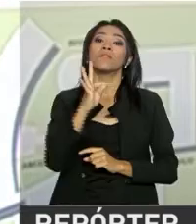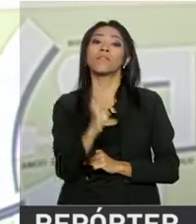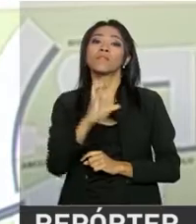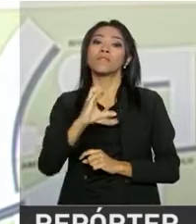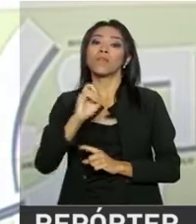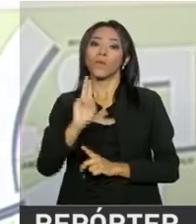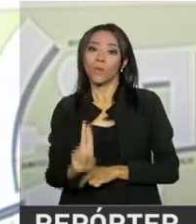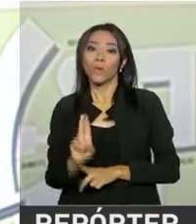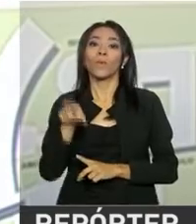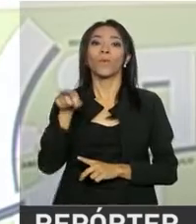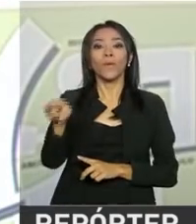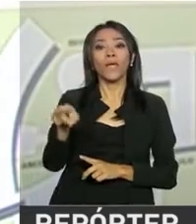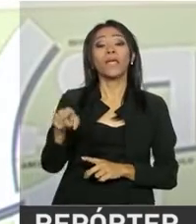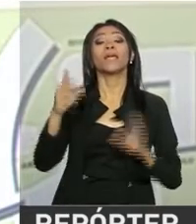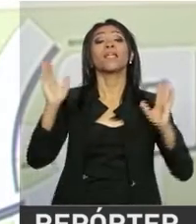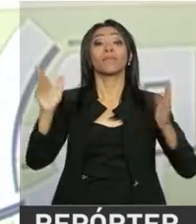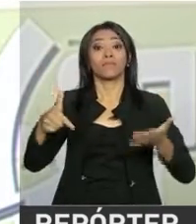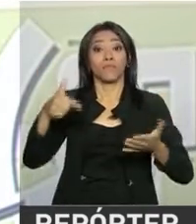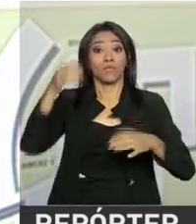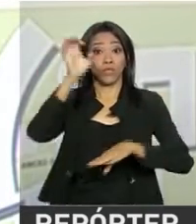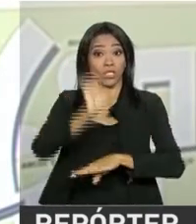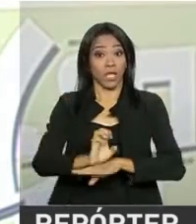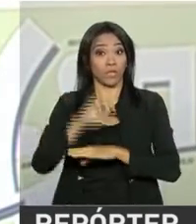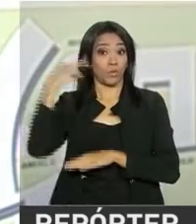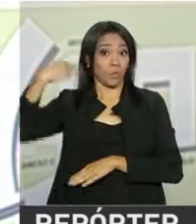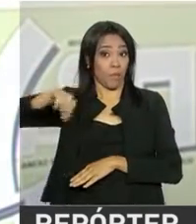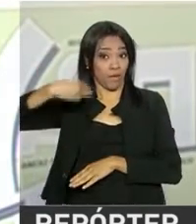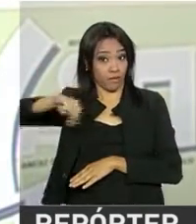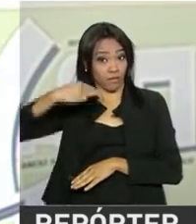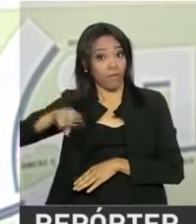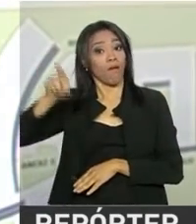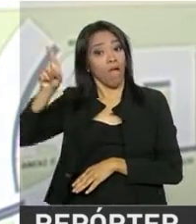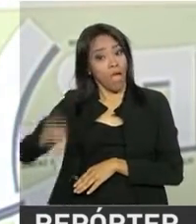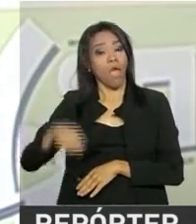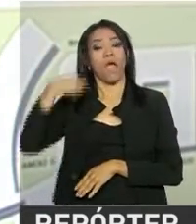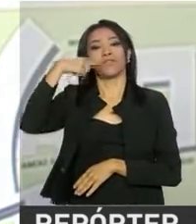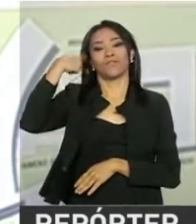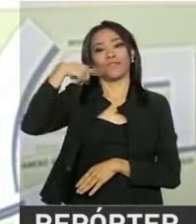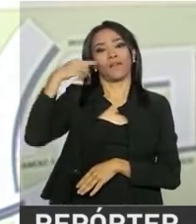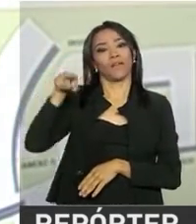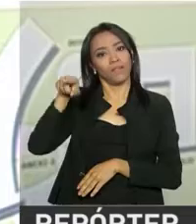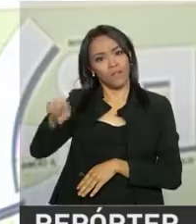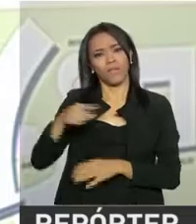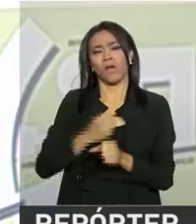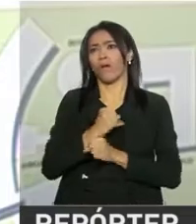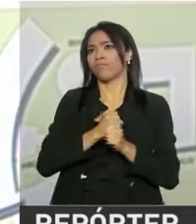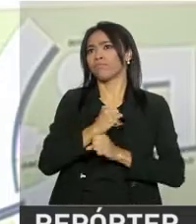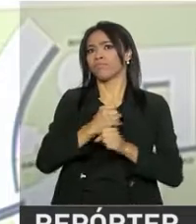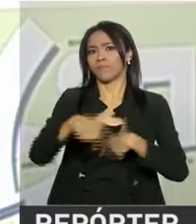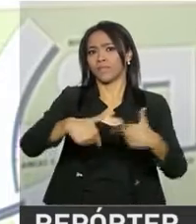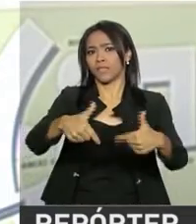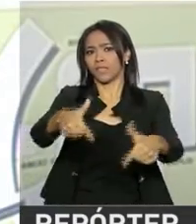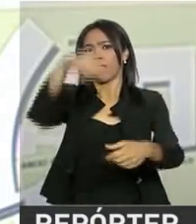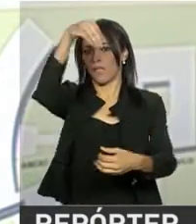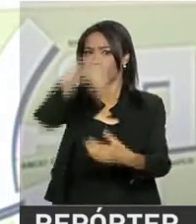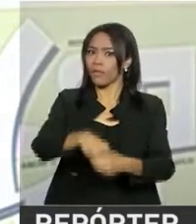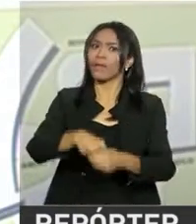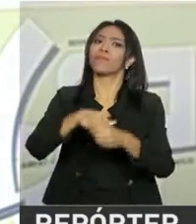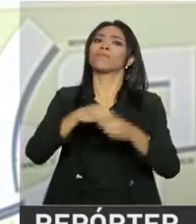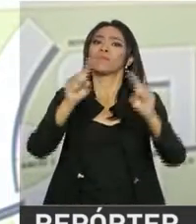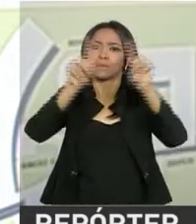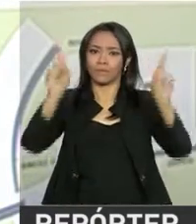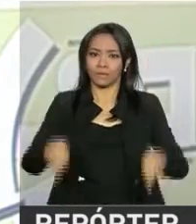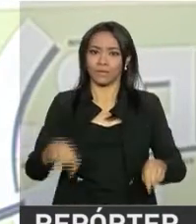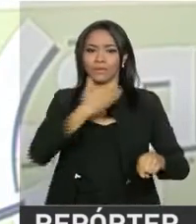raimundo das mangabeiras no maranhão é advogado e é servidor de carreira do senado federal na mesma cerimônia